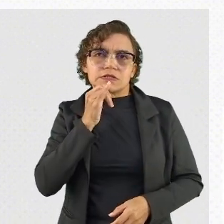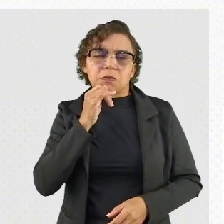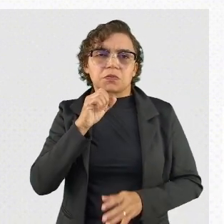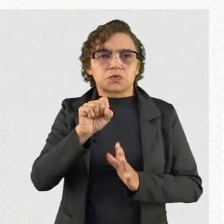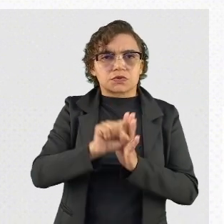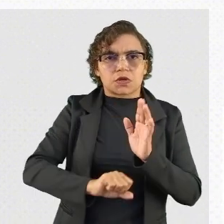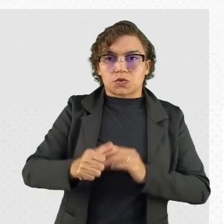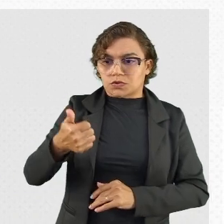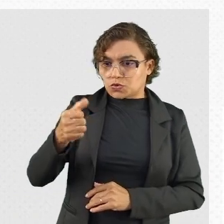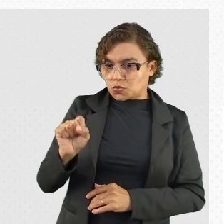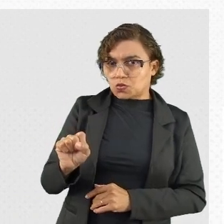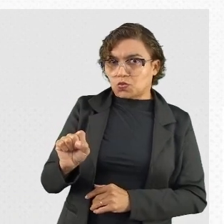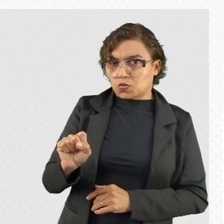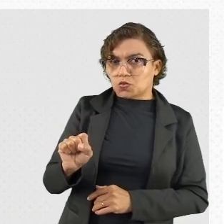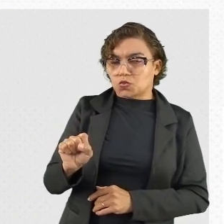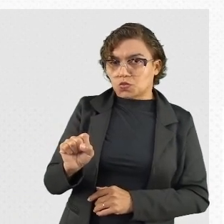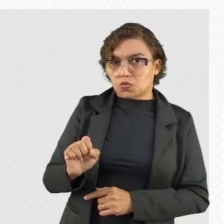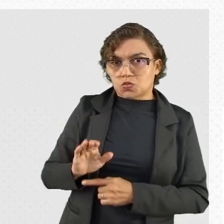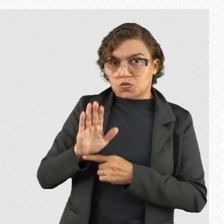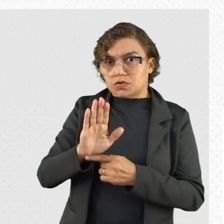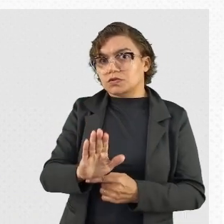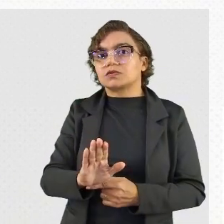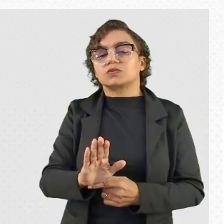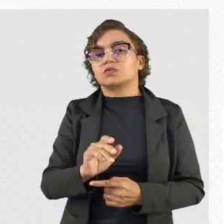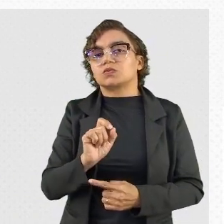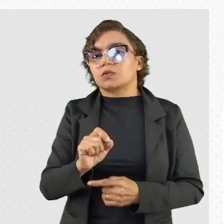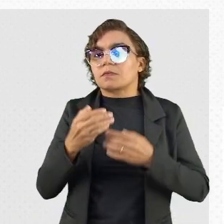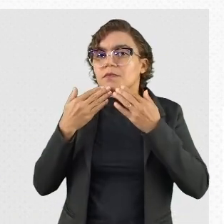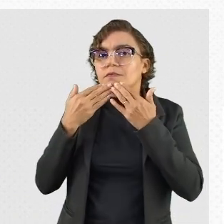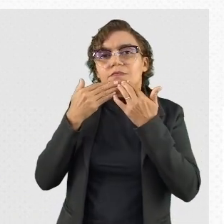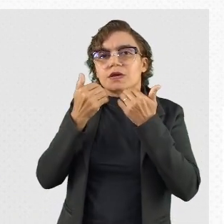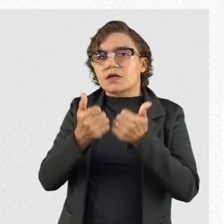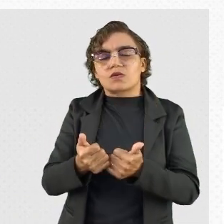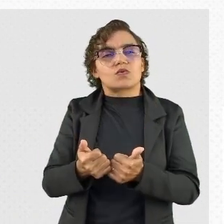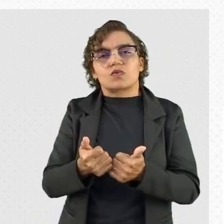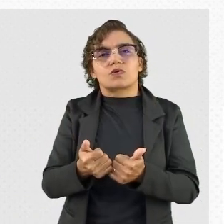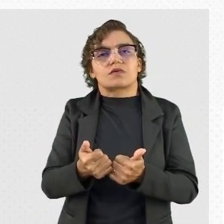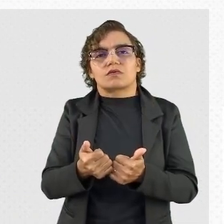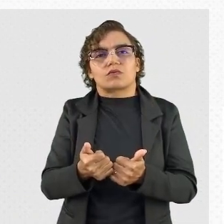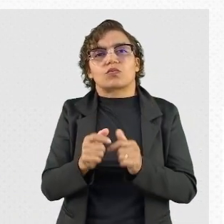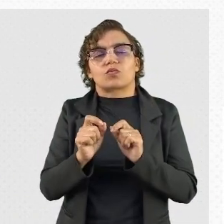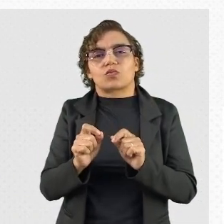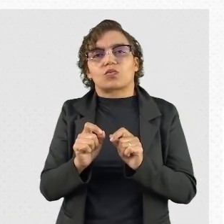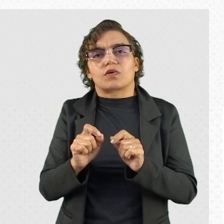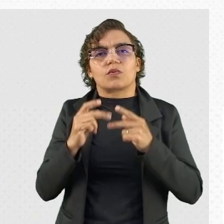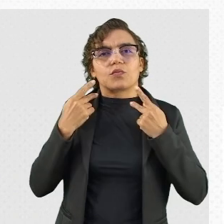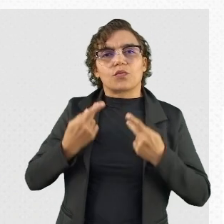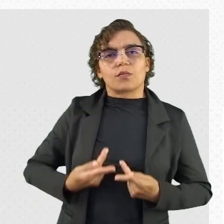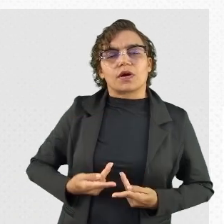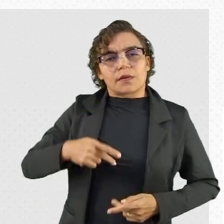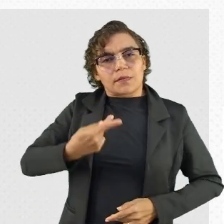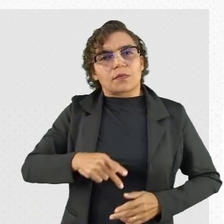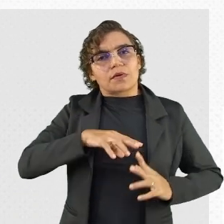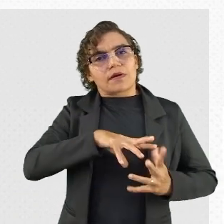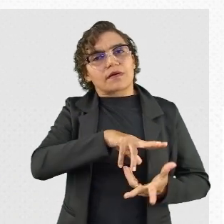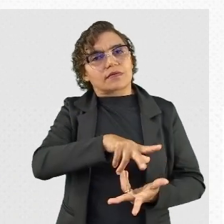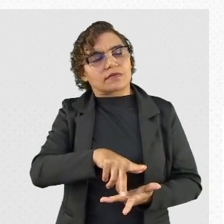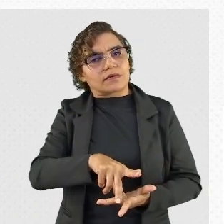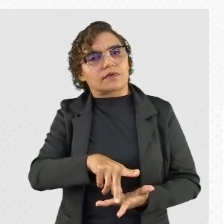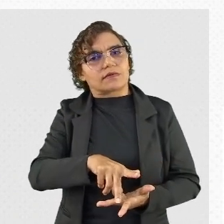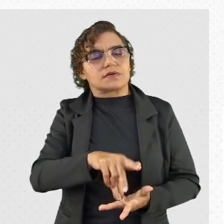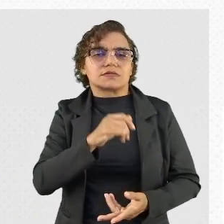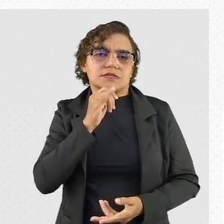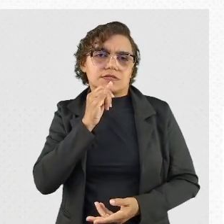século XVIII, favorecer, né? Melhorar essa condição humana aqui na Terra, a